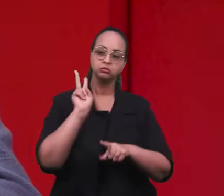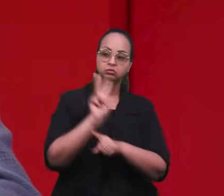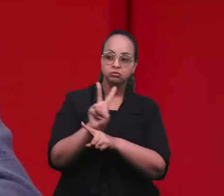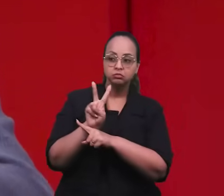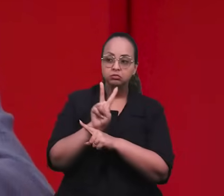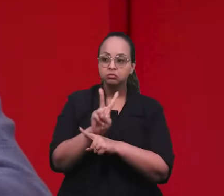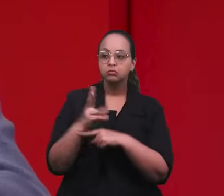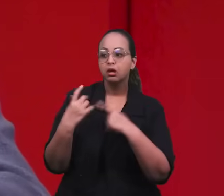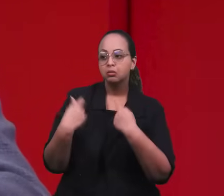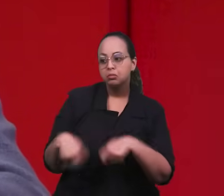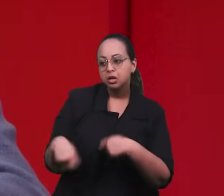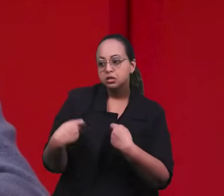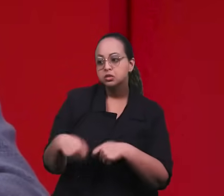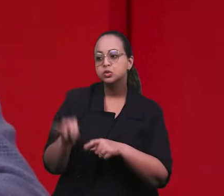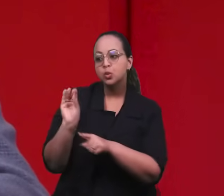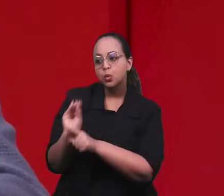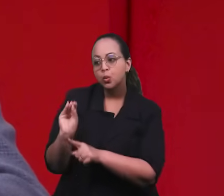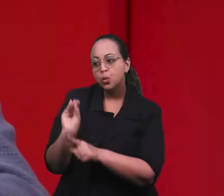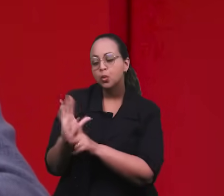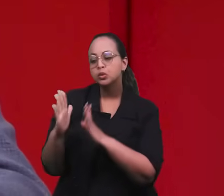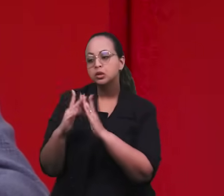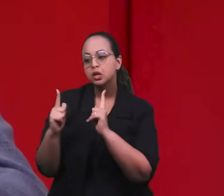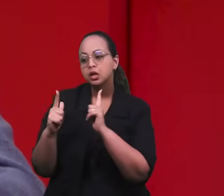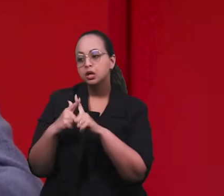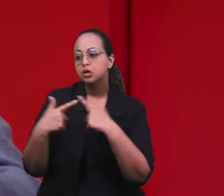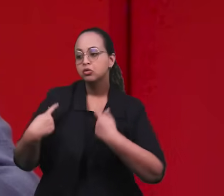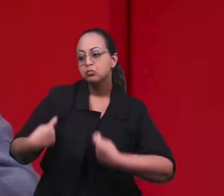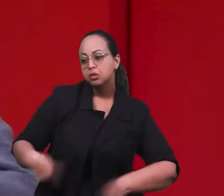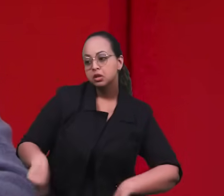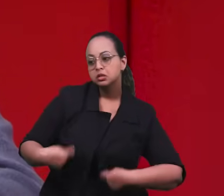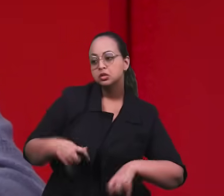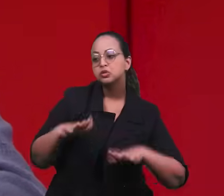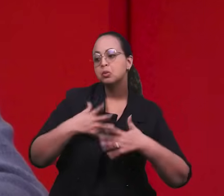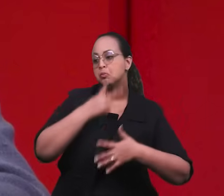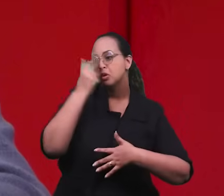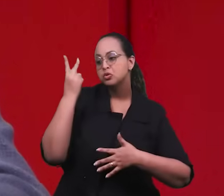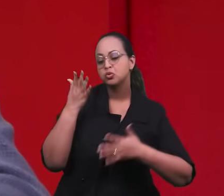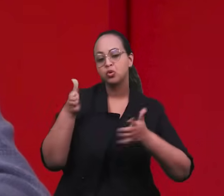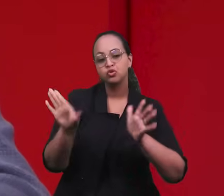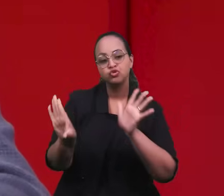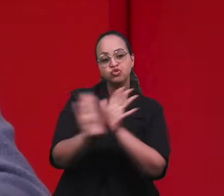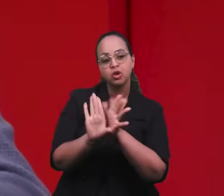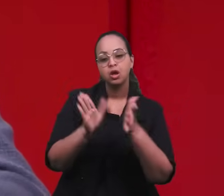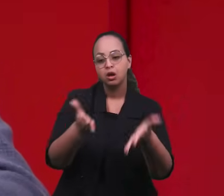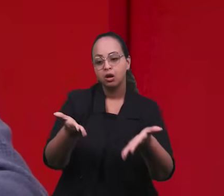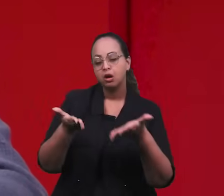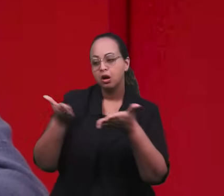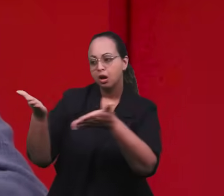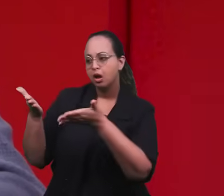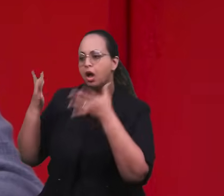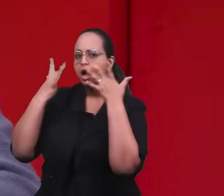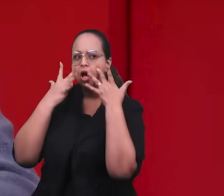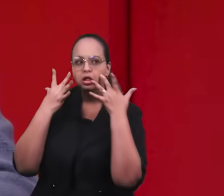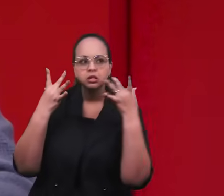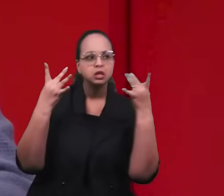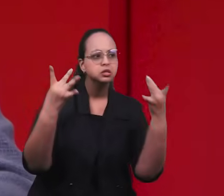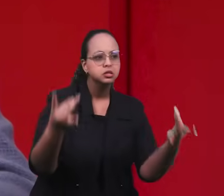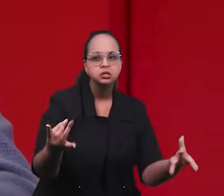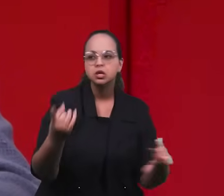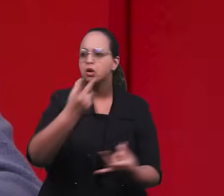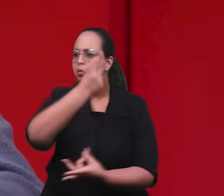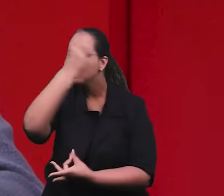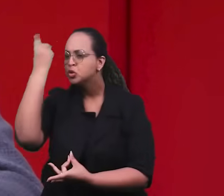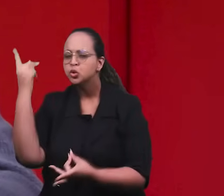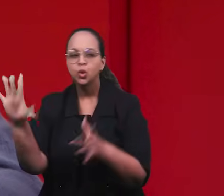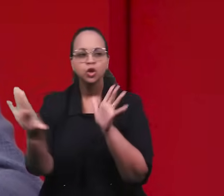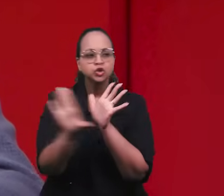daquele culto na sua função, né, na recepção daqueles que estão chegando, né, na atenção, né, às